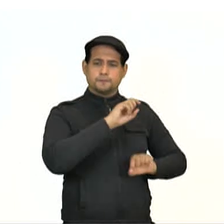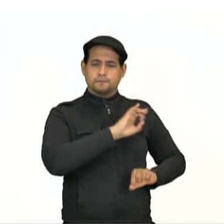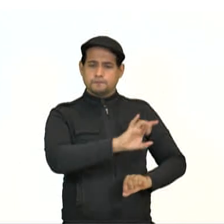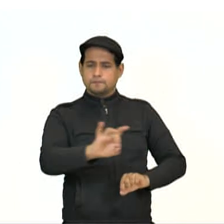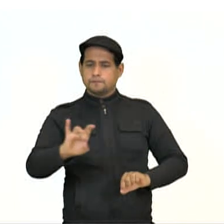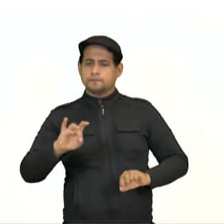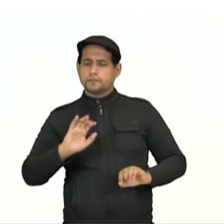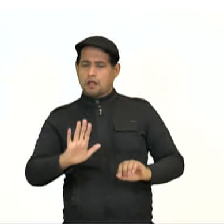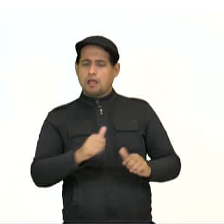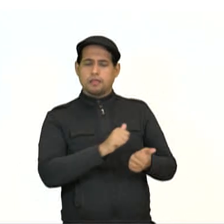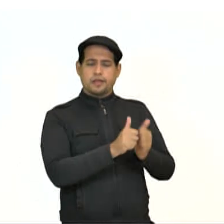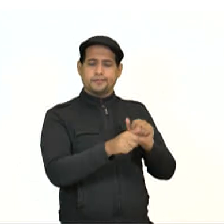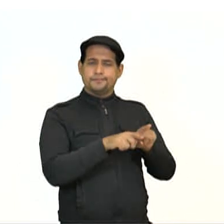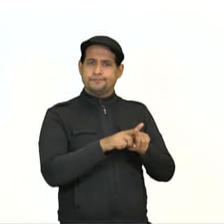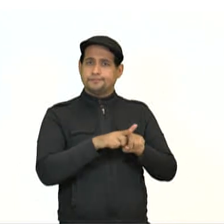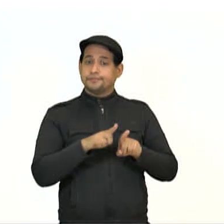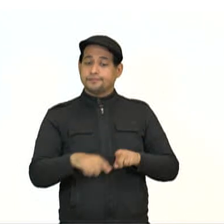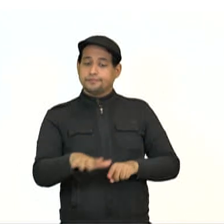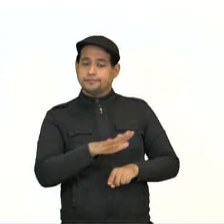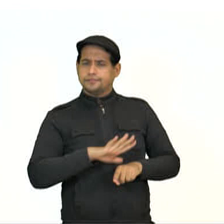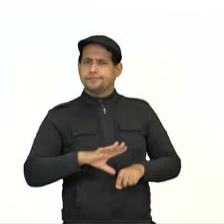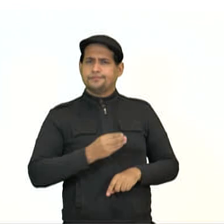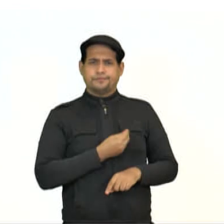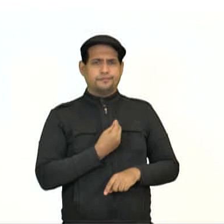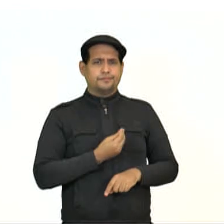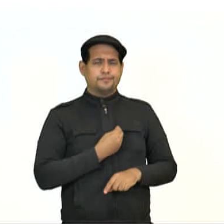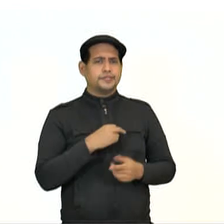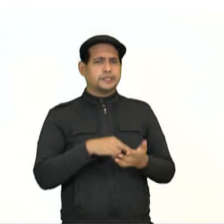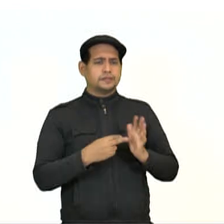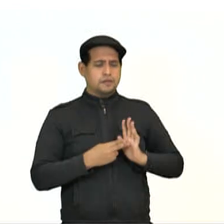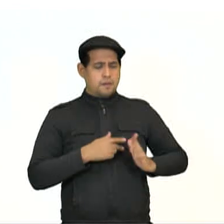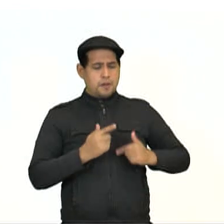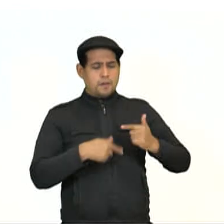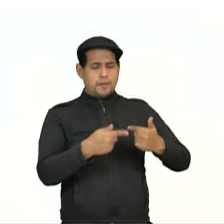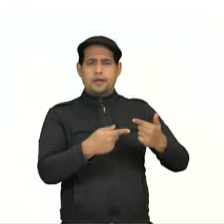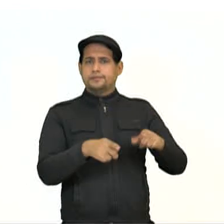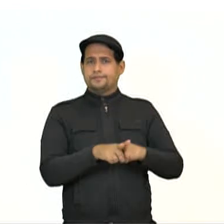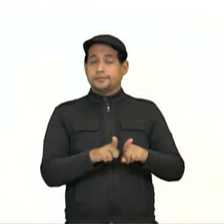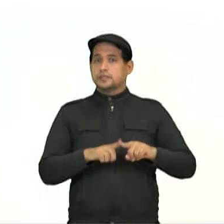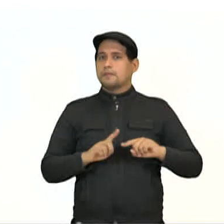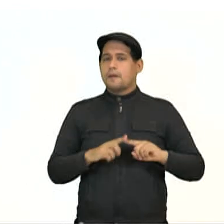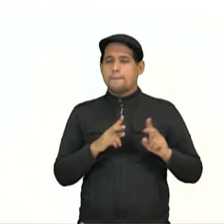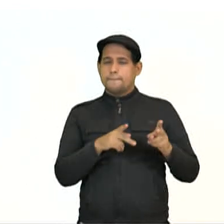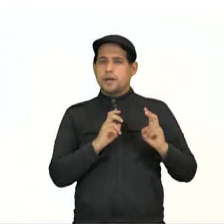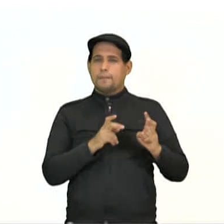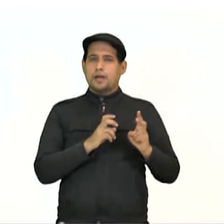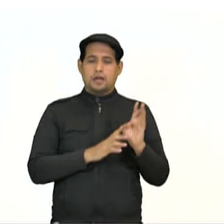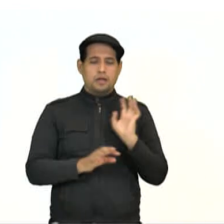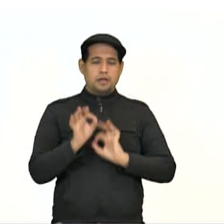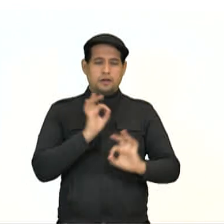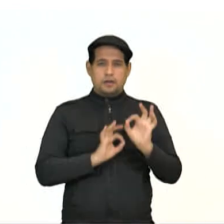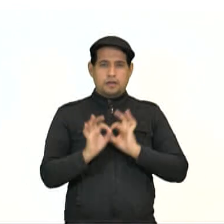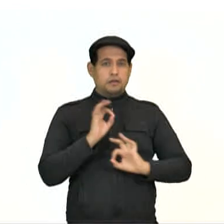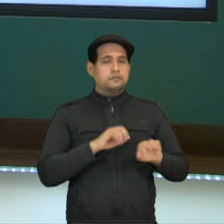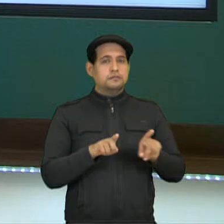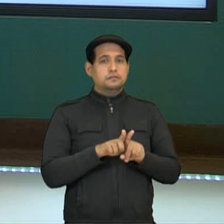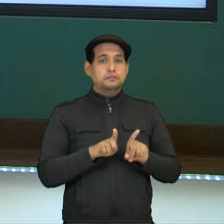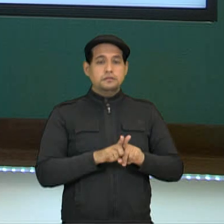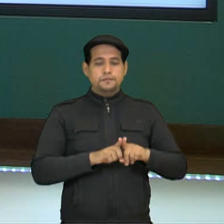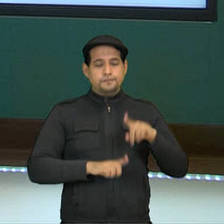mais adaptados e esses que vão sobreviver e se reproduzir. Então, olhem aqui nessa organização.